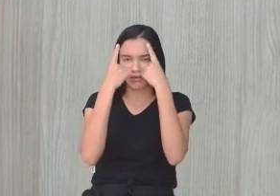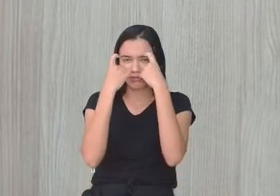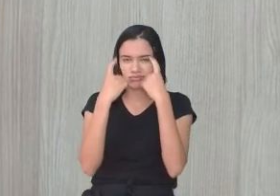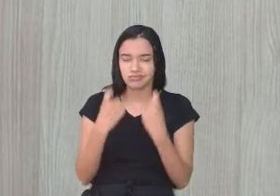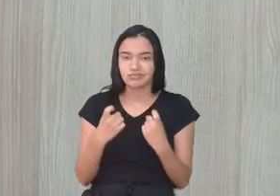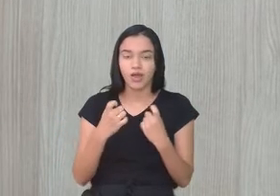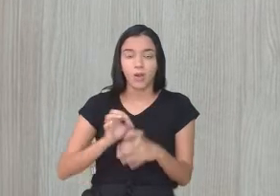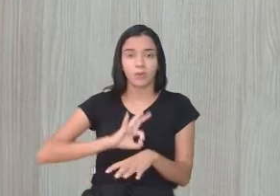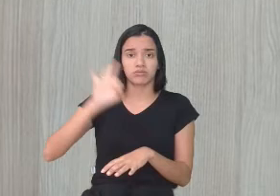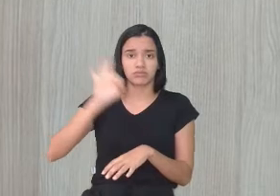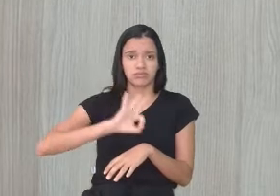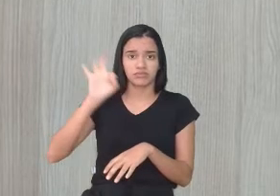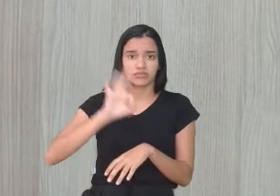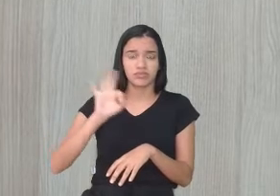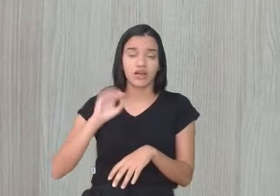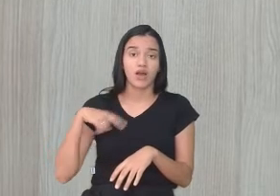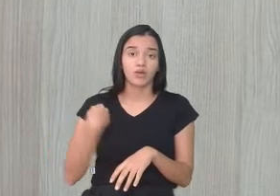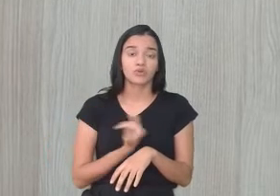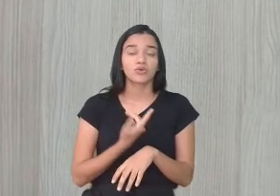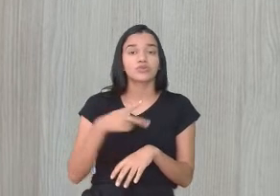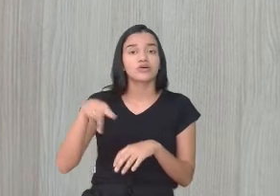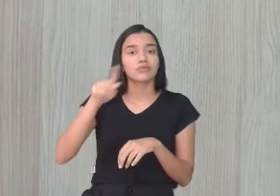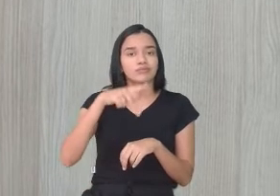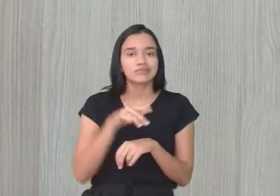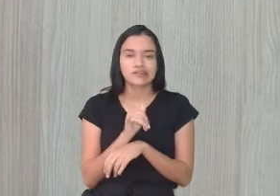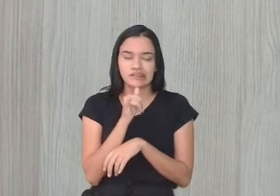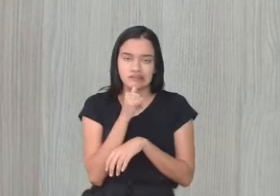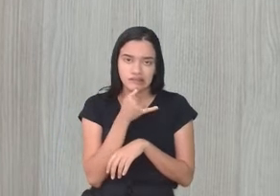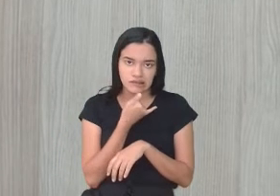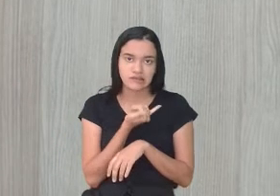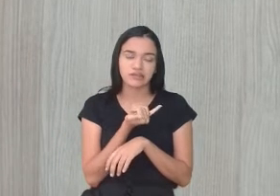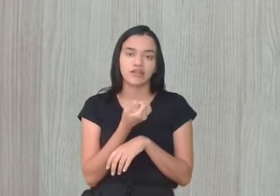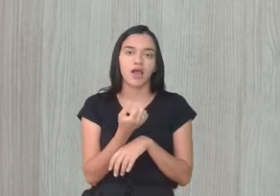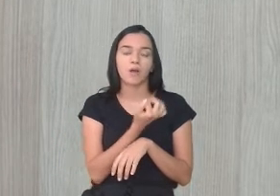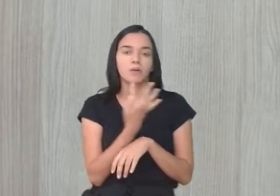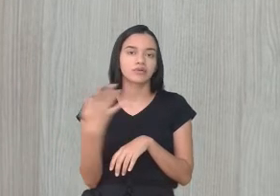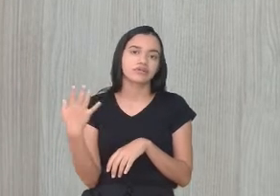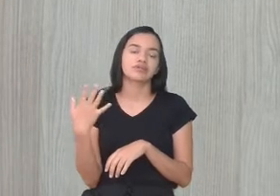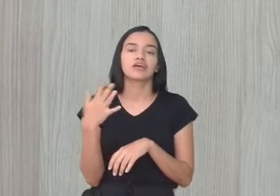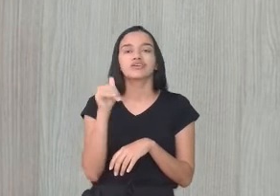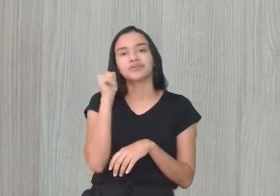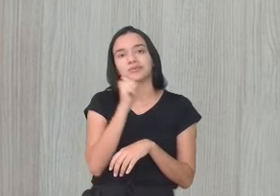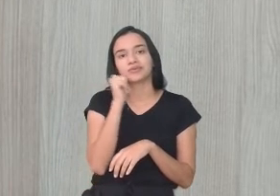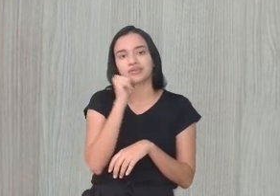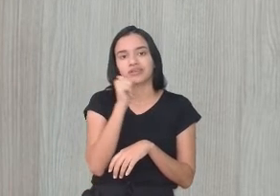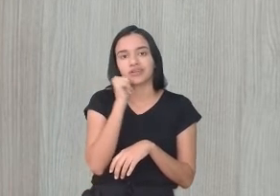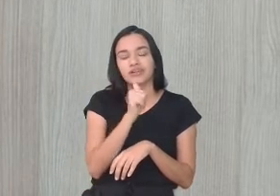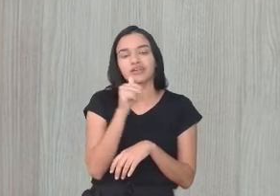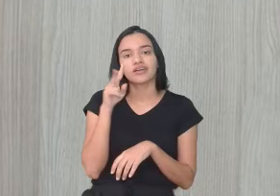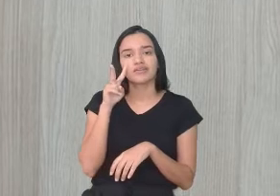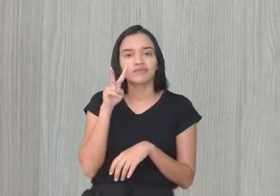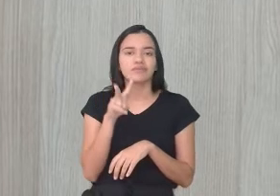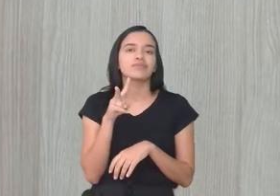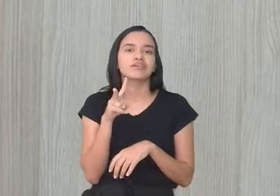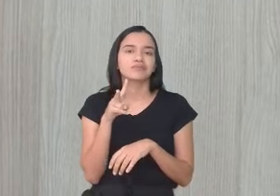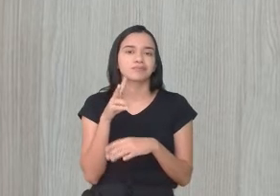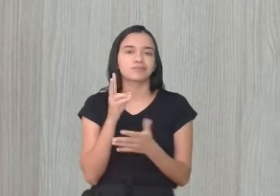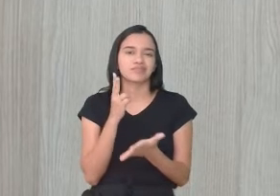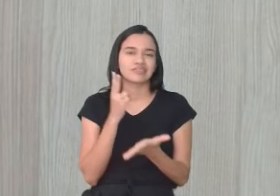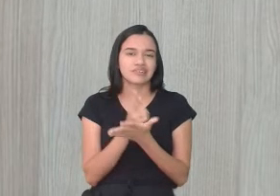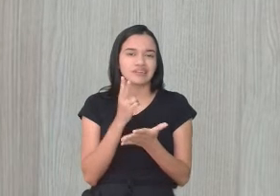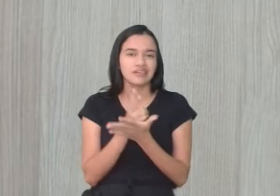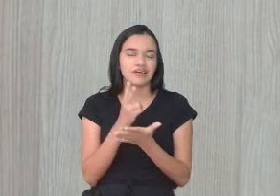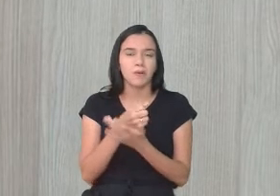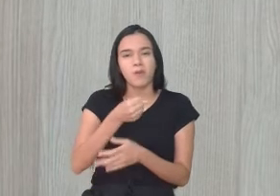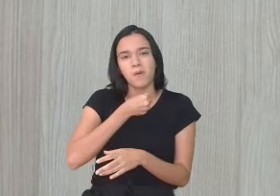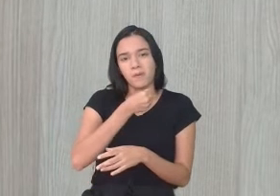Os dados em relação ao nosso país são muito tristes, não é? A quantidade de mulheres, a gente vê noticiar sempre, não é? A